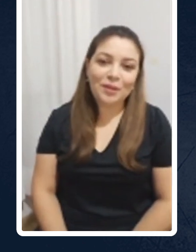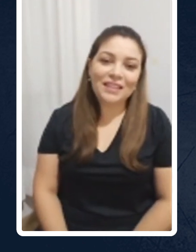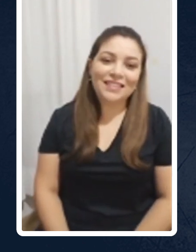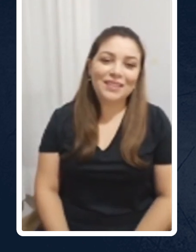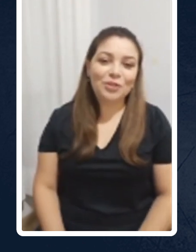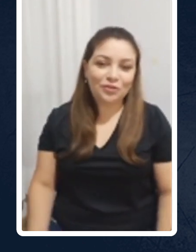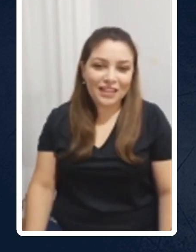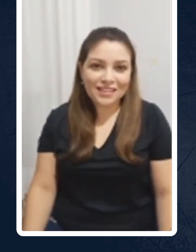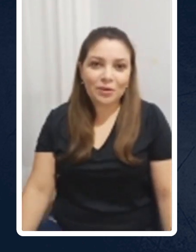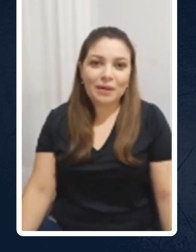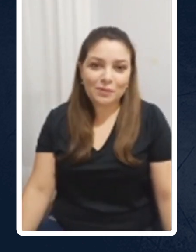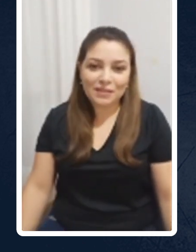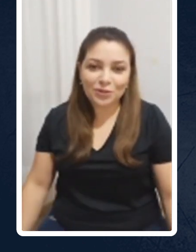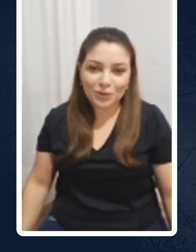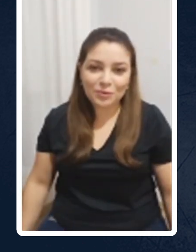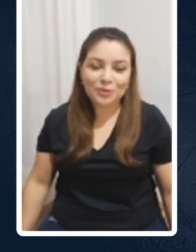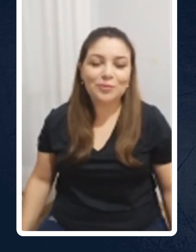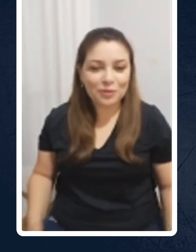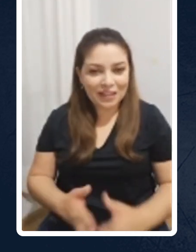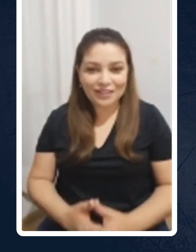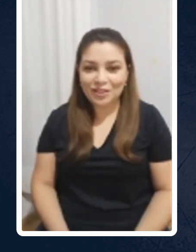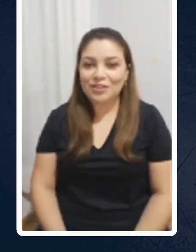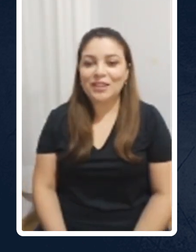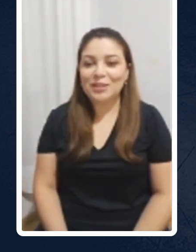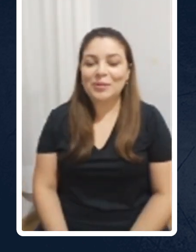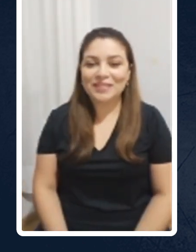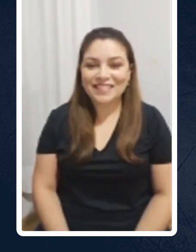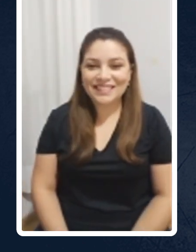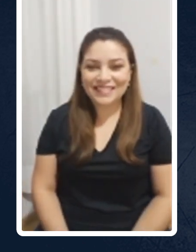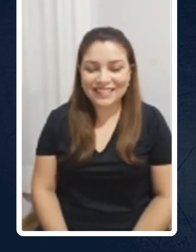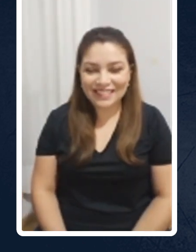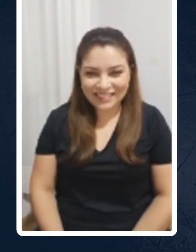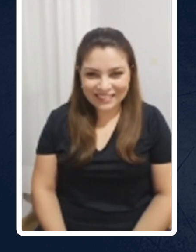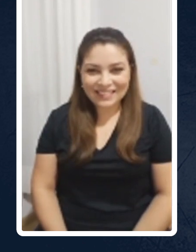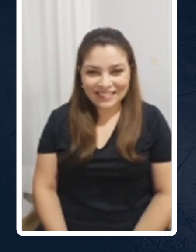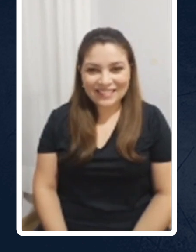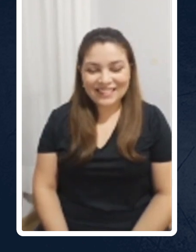da Débora, e muito feliz com a participação de todo mundo. Muito obrigada, gente. Gratidão.